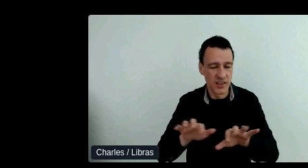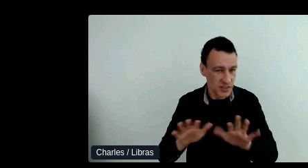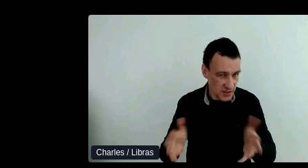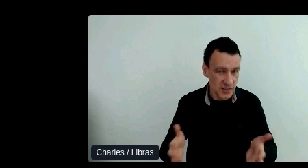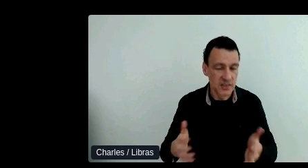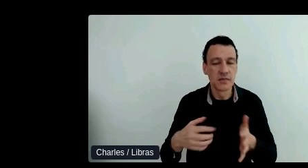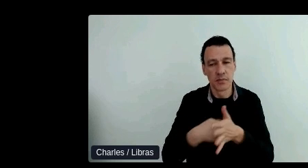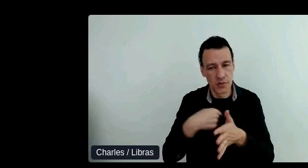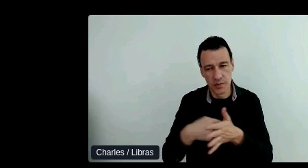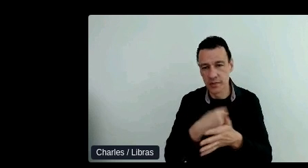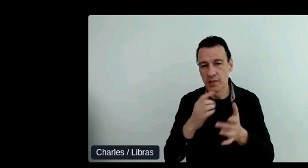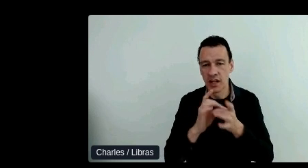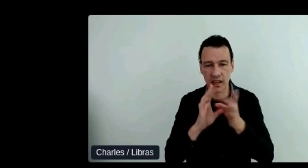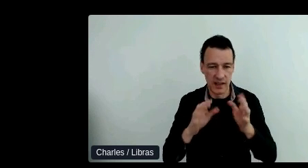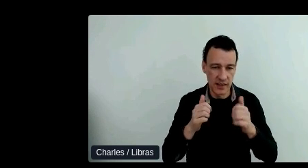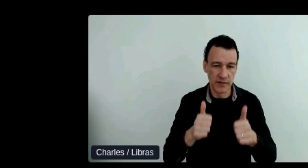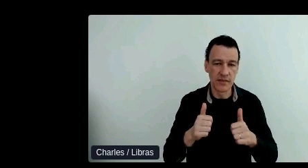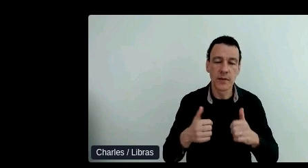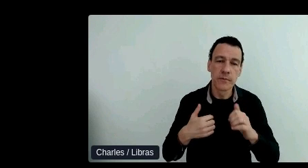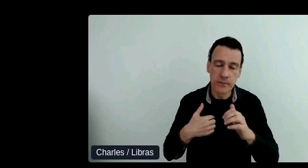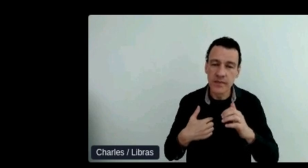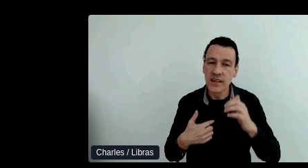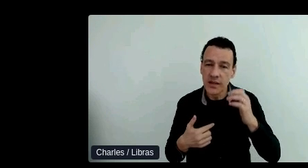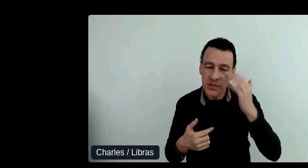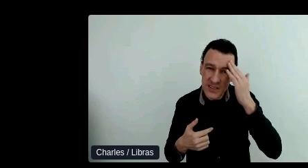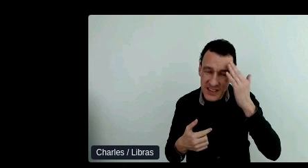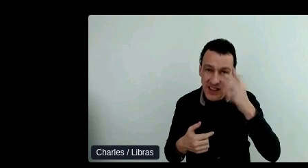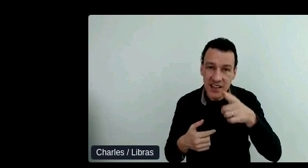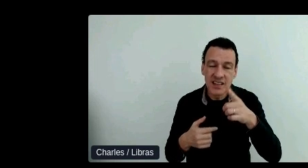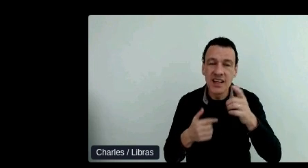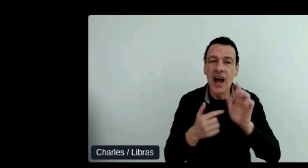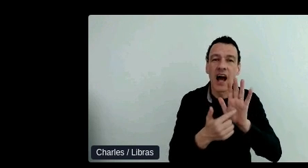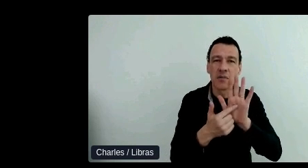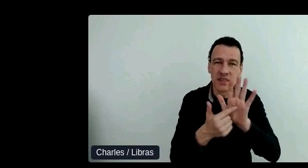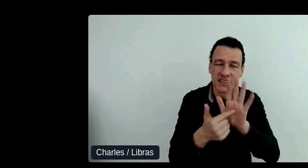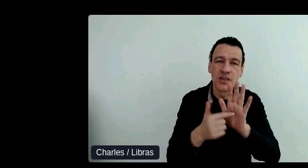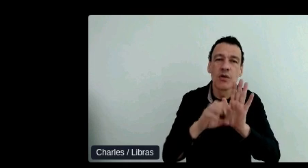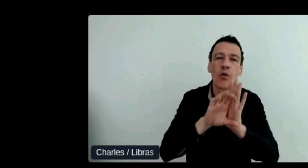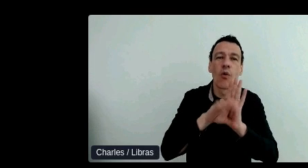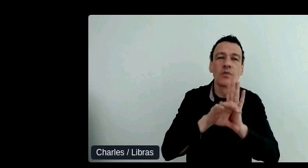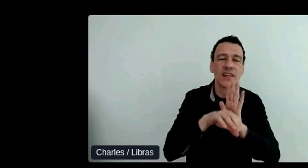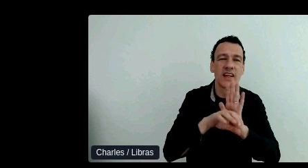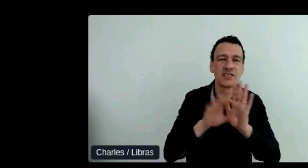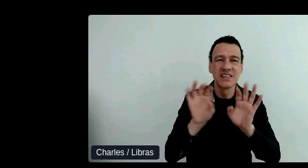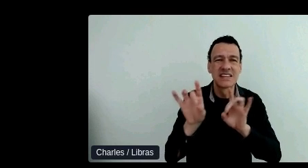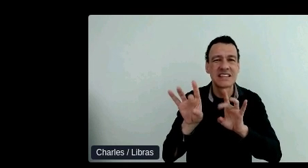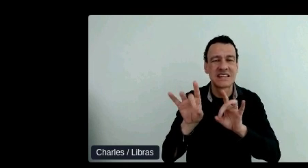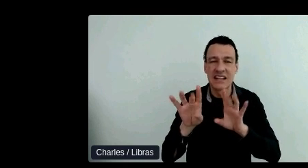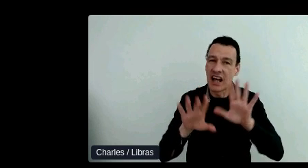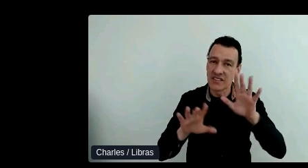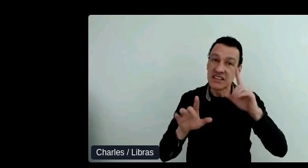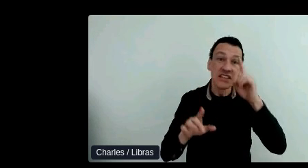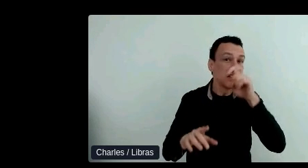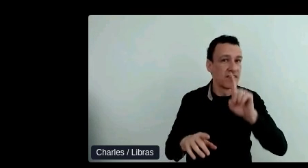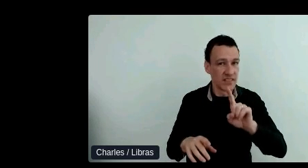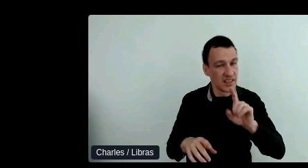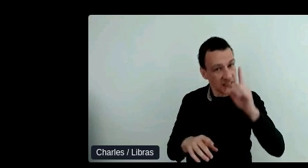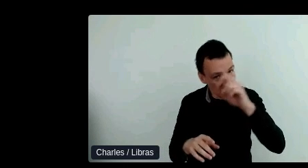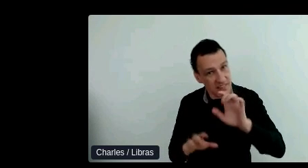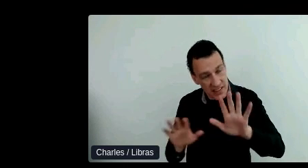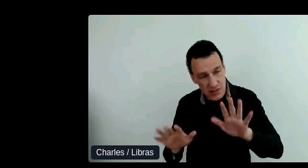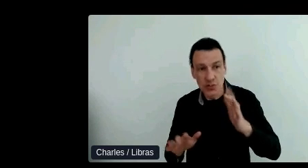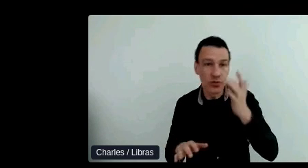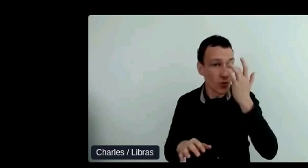apresentação, assim, eu sei que ela tinha alguns conceitos técnicos que talvez não tenham ficado claros, não são conceitos fáceis, mas